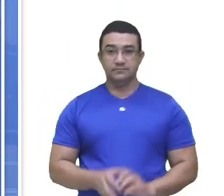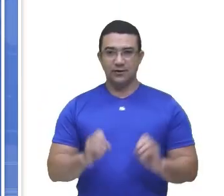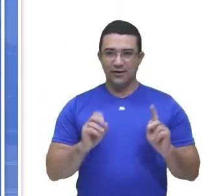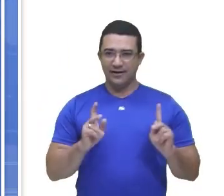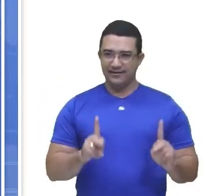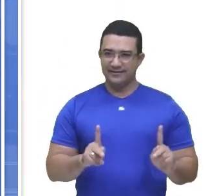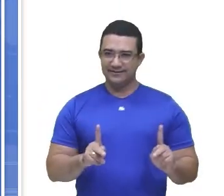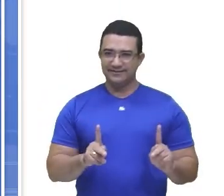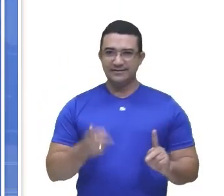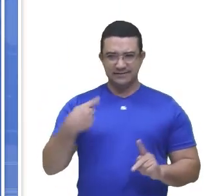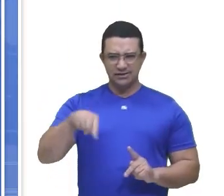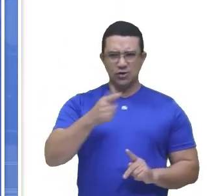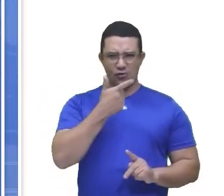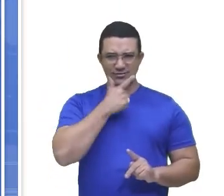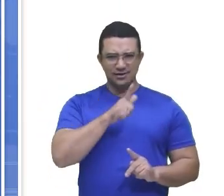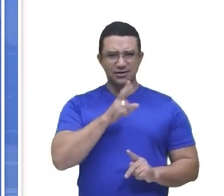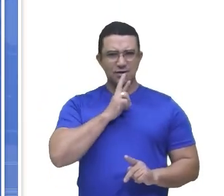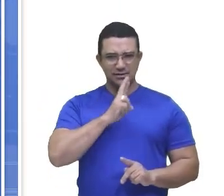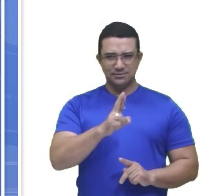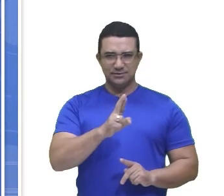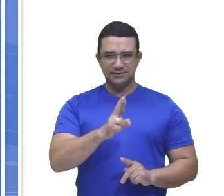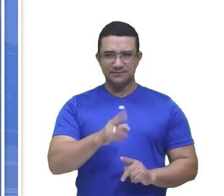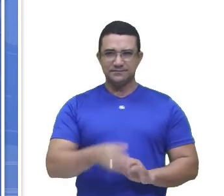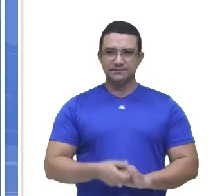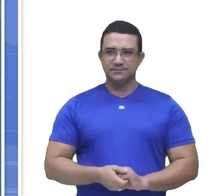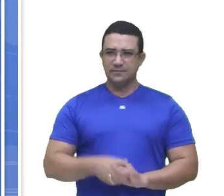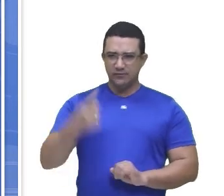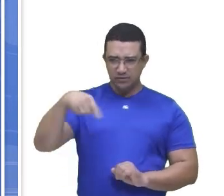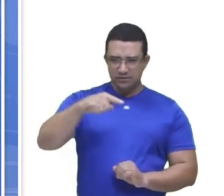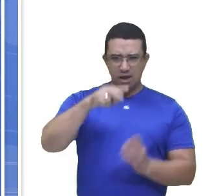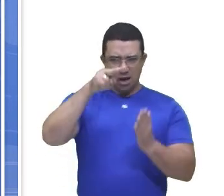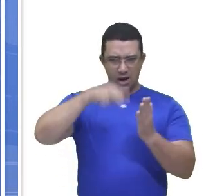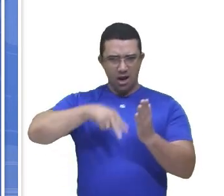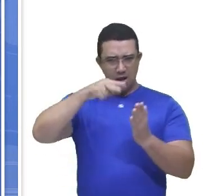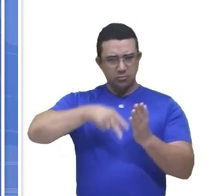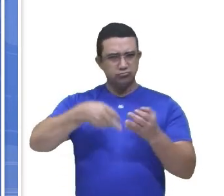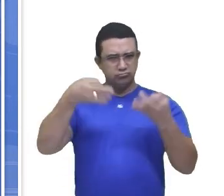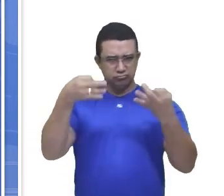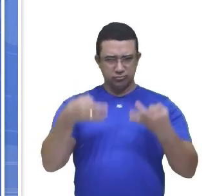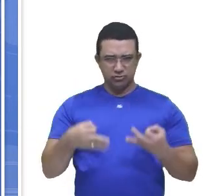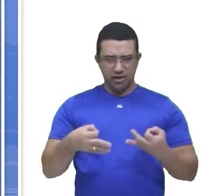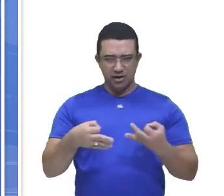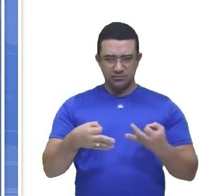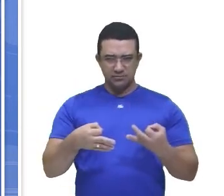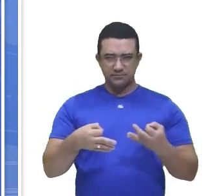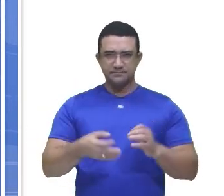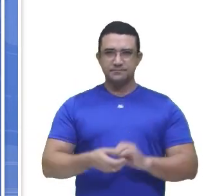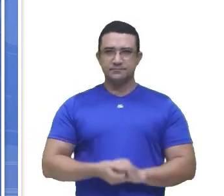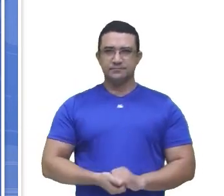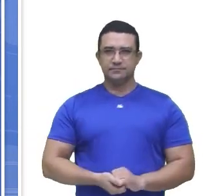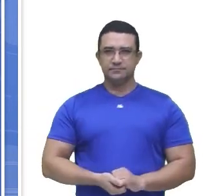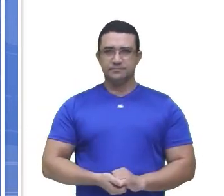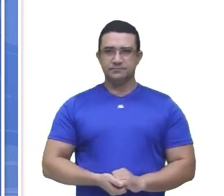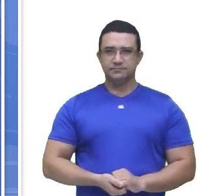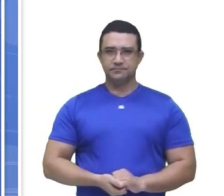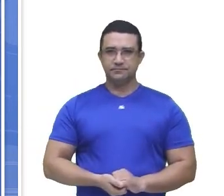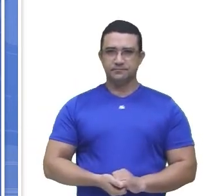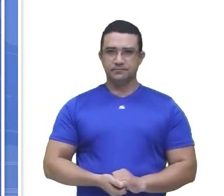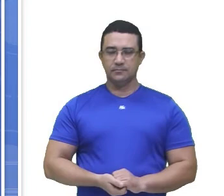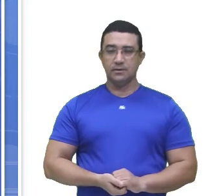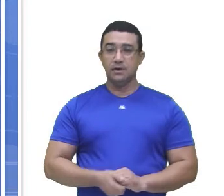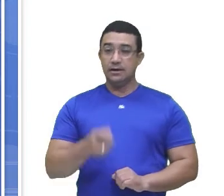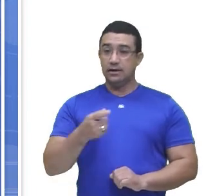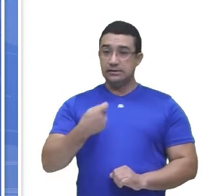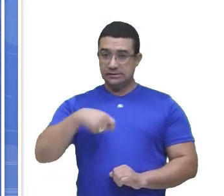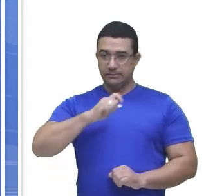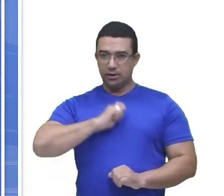Ok? E aí, conseguiram? Fizeram a leitura corretamente com a tonicidade das palavras? Olha, pessoal, o